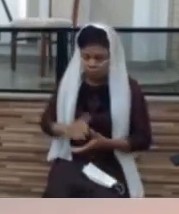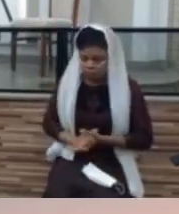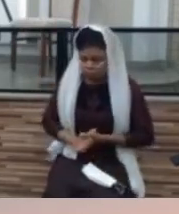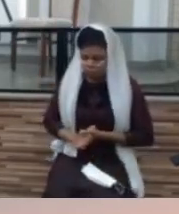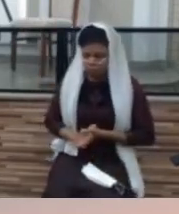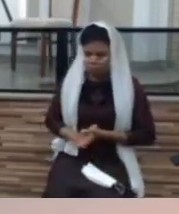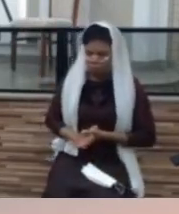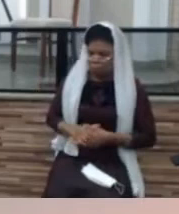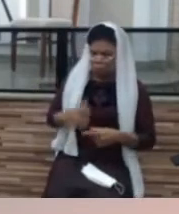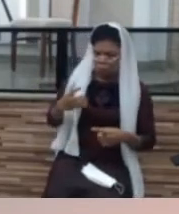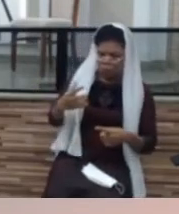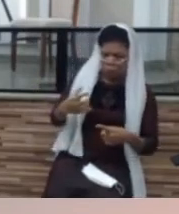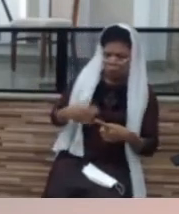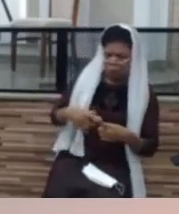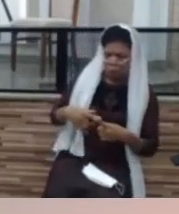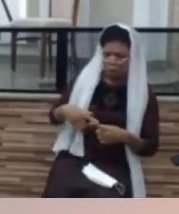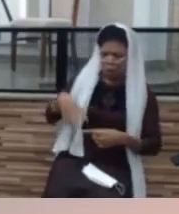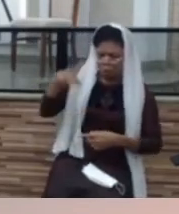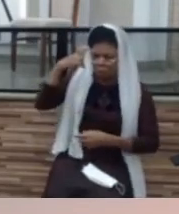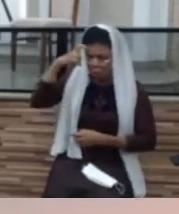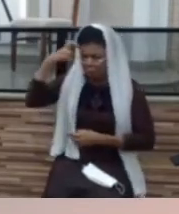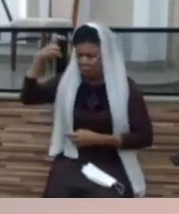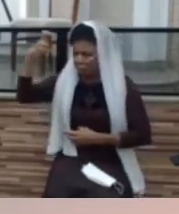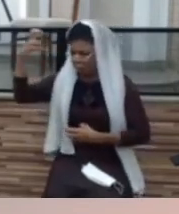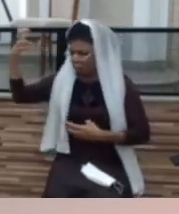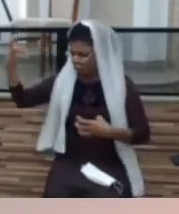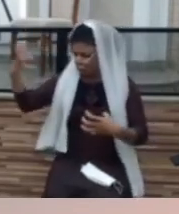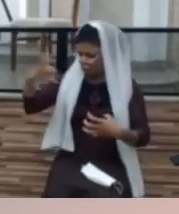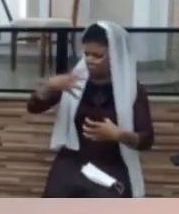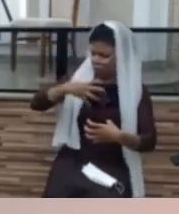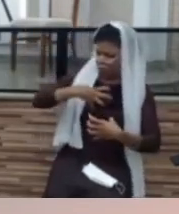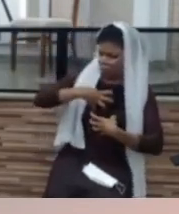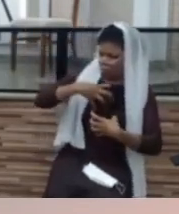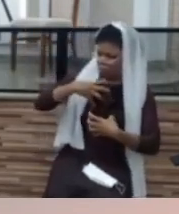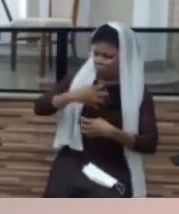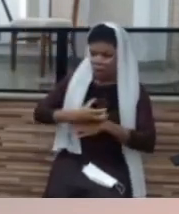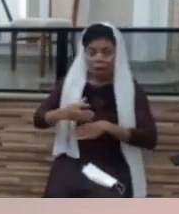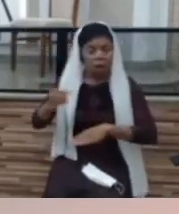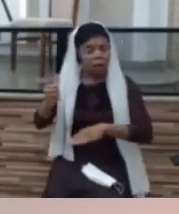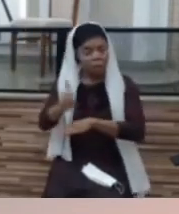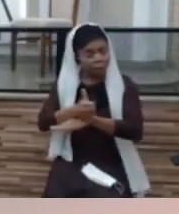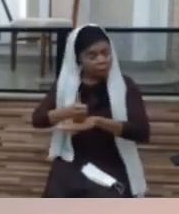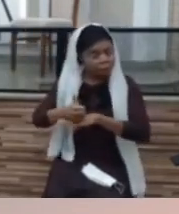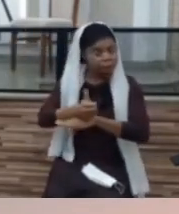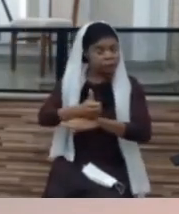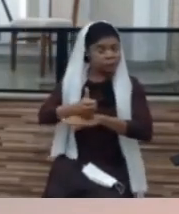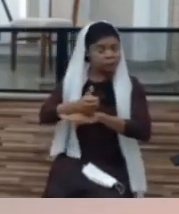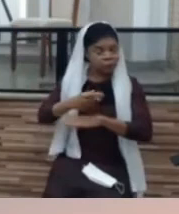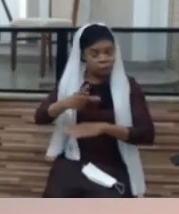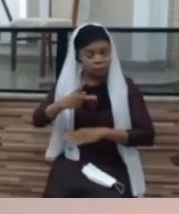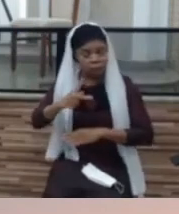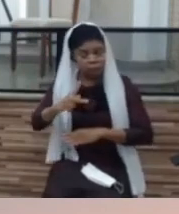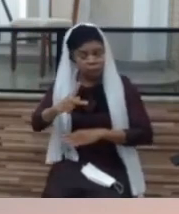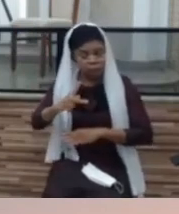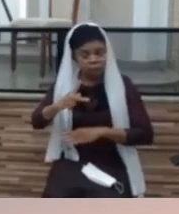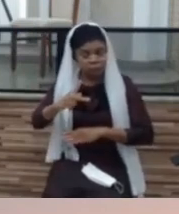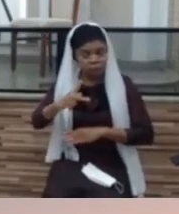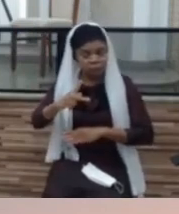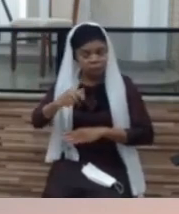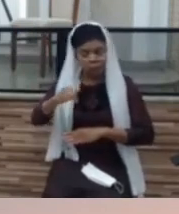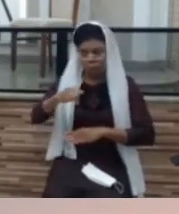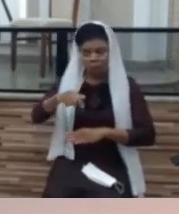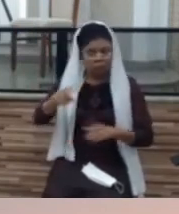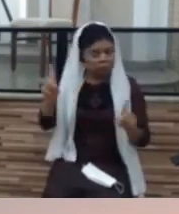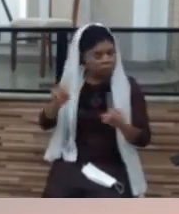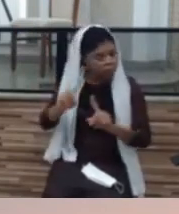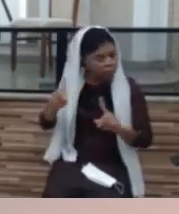teus ideais, tuas ideias, teus sentimentos, tua vocação do mundo, o que é teu fica lá fora, aqui dentro só